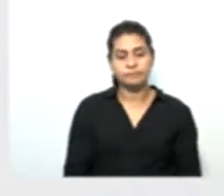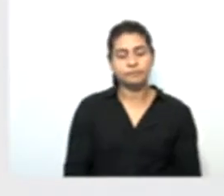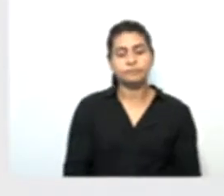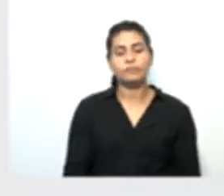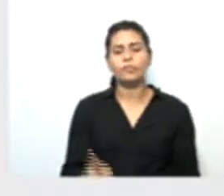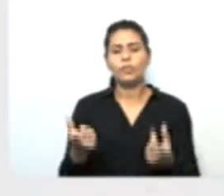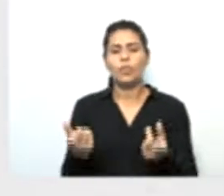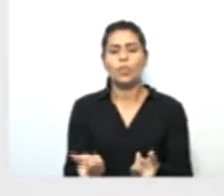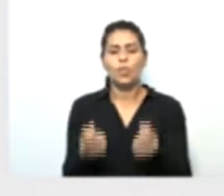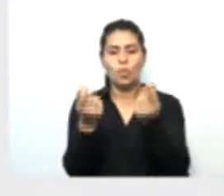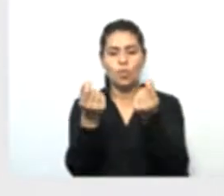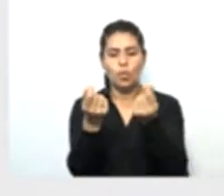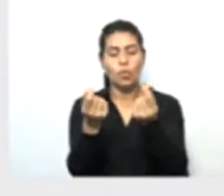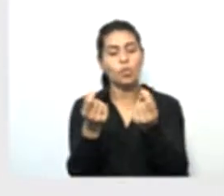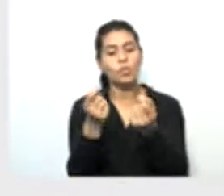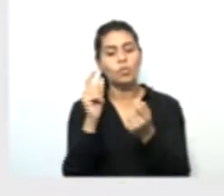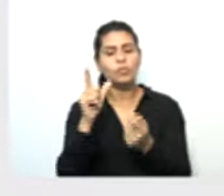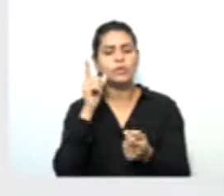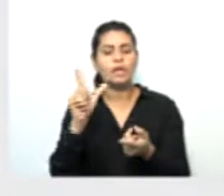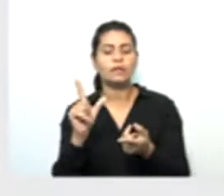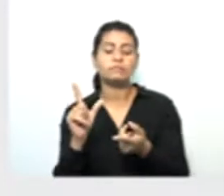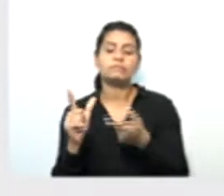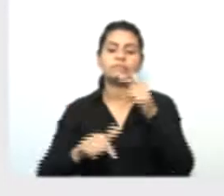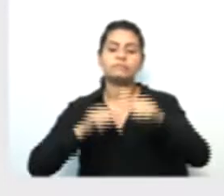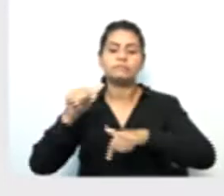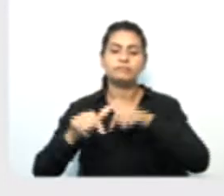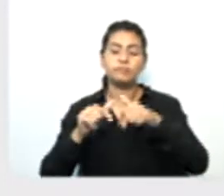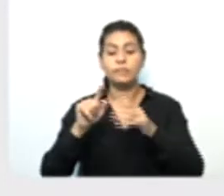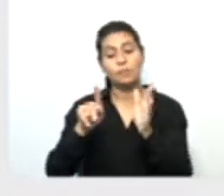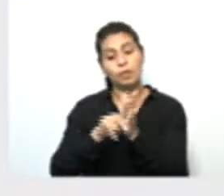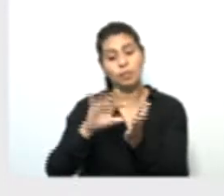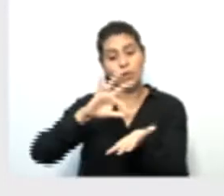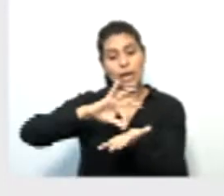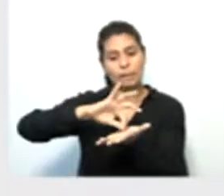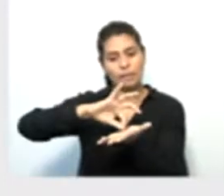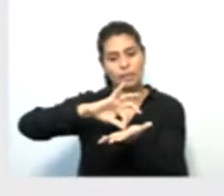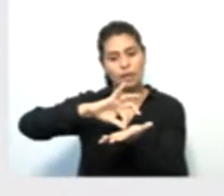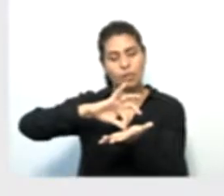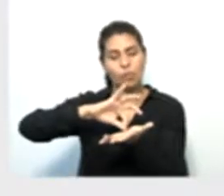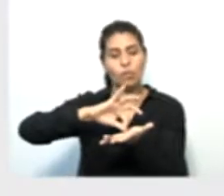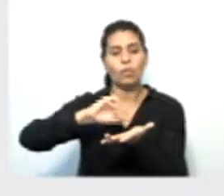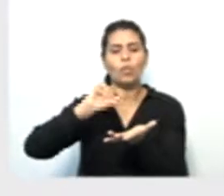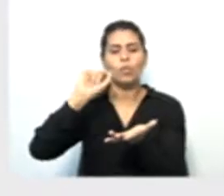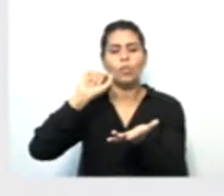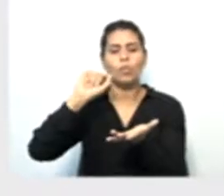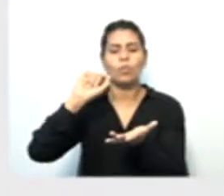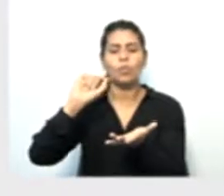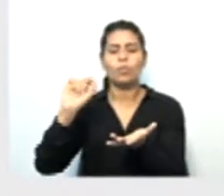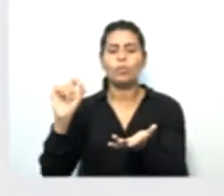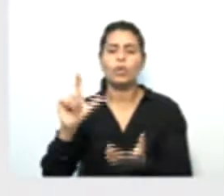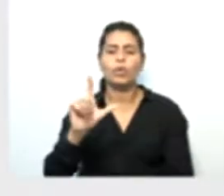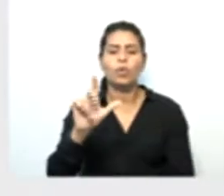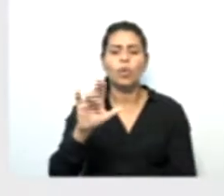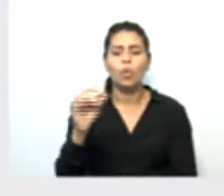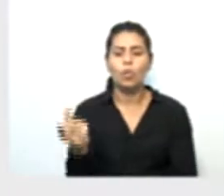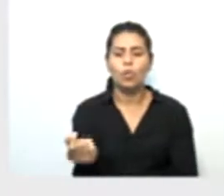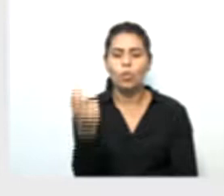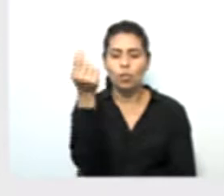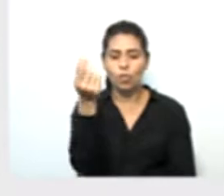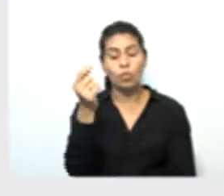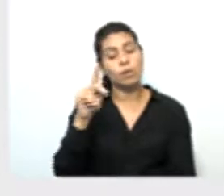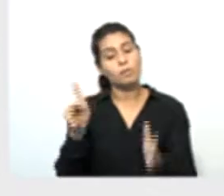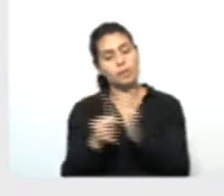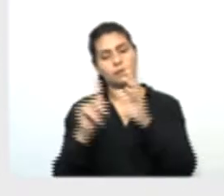o lucro. Esse sistema que estamos tratando é o sistema capitalista. O lucro é o principal objetivo